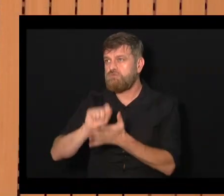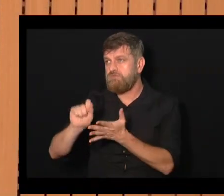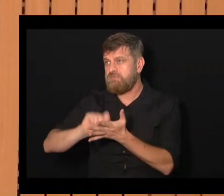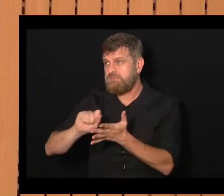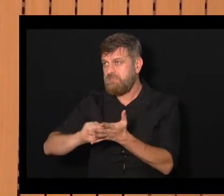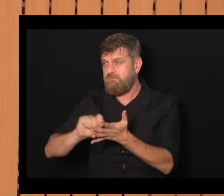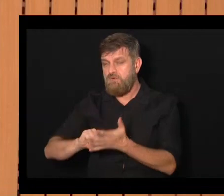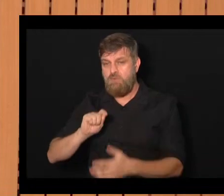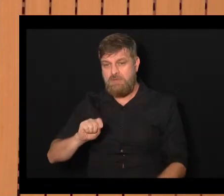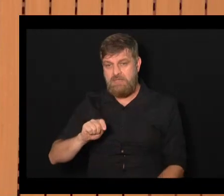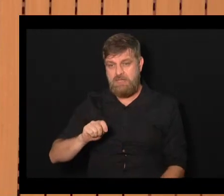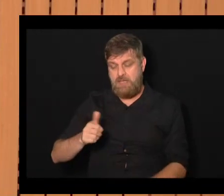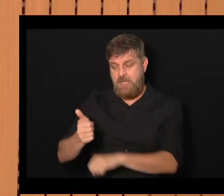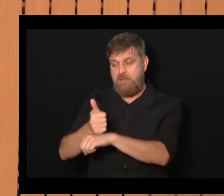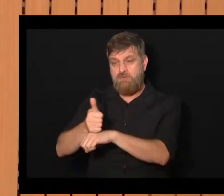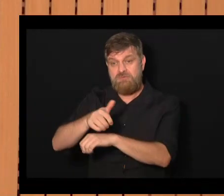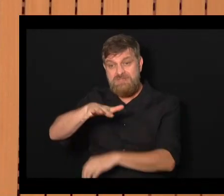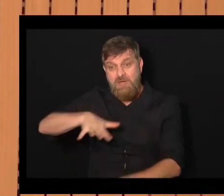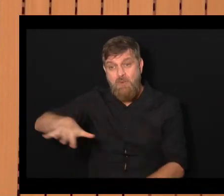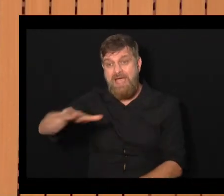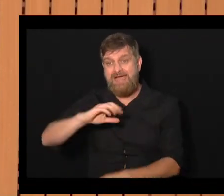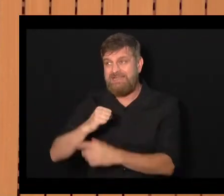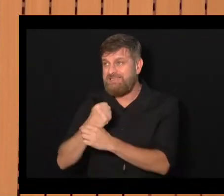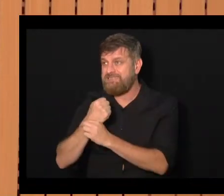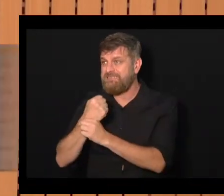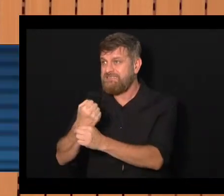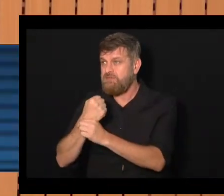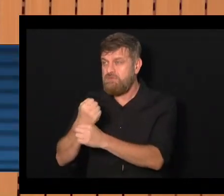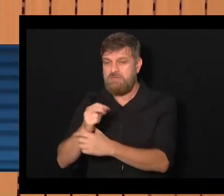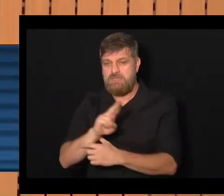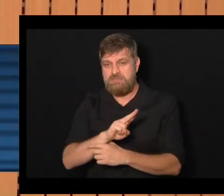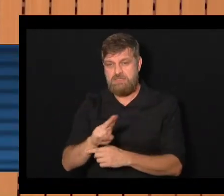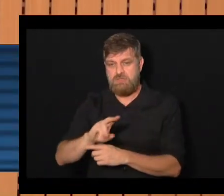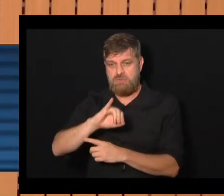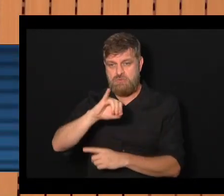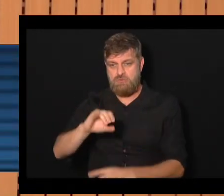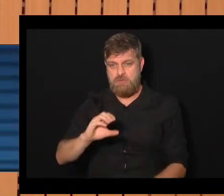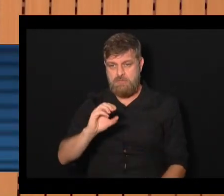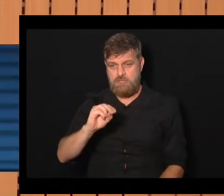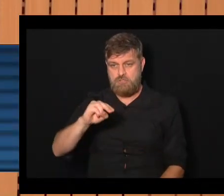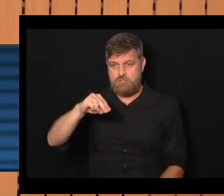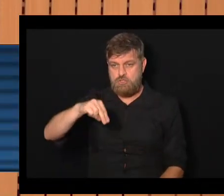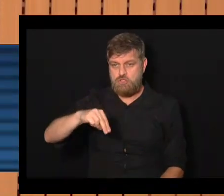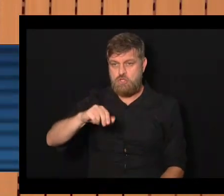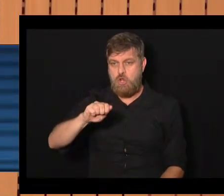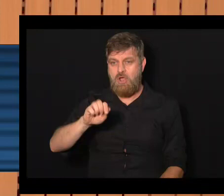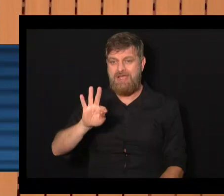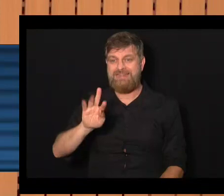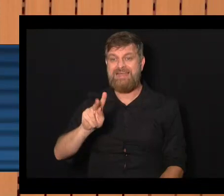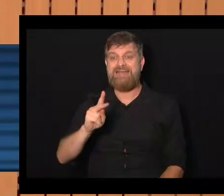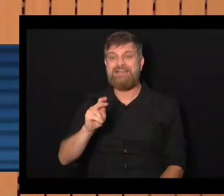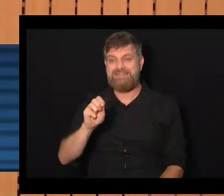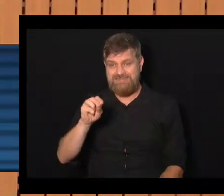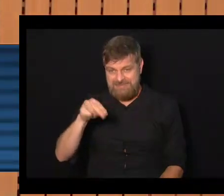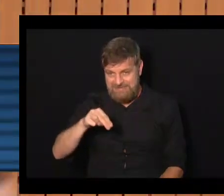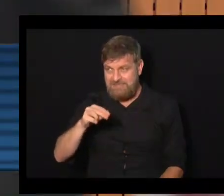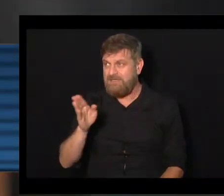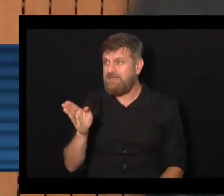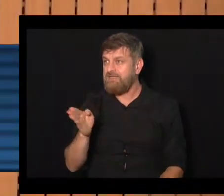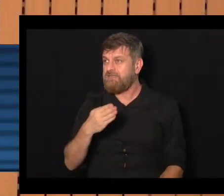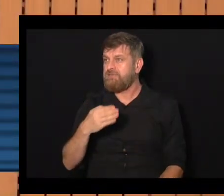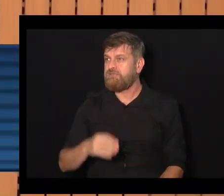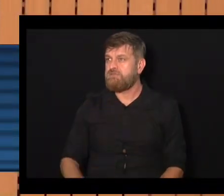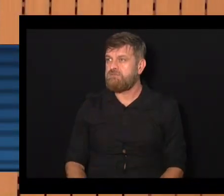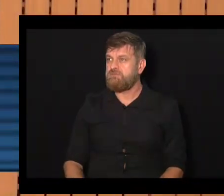processo 229353, de autoria do senhor vereador Nelson Horst, que concede medalha exemplo digno, general Nelson Santini Júnior, a